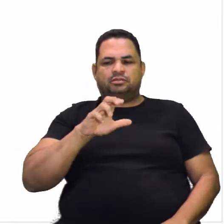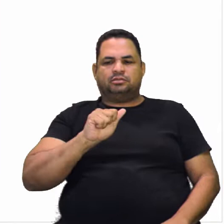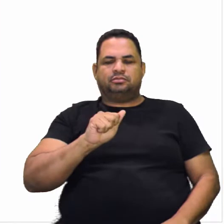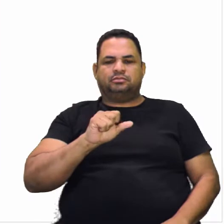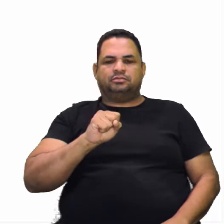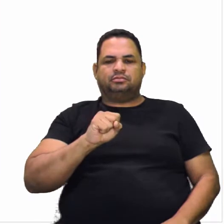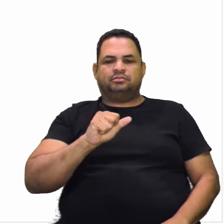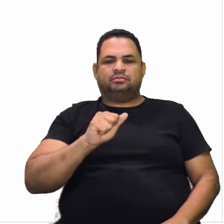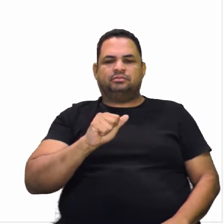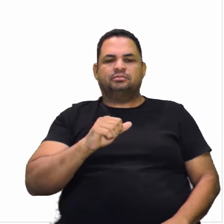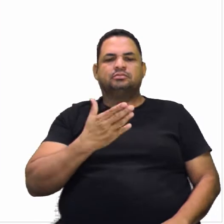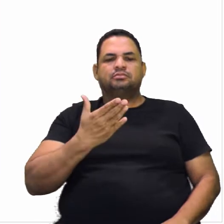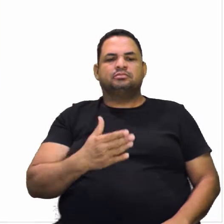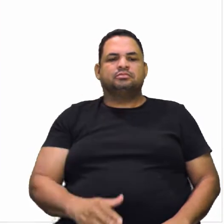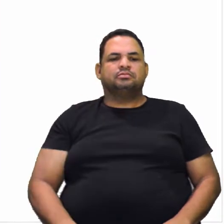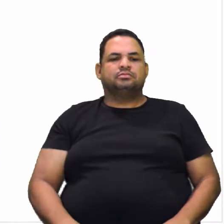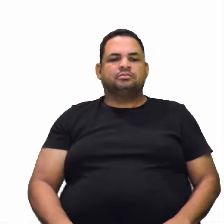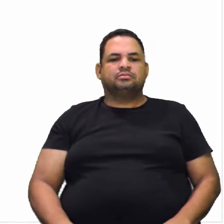eupátridas,